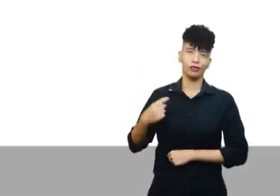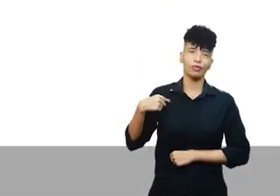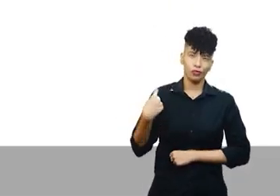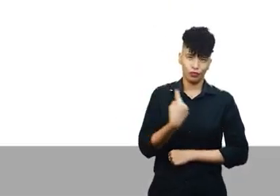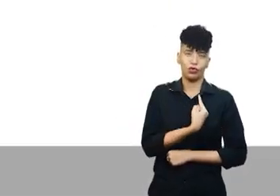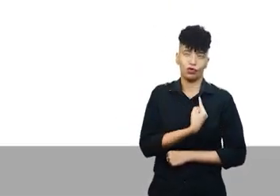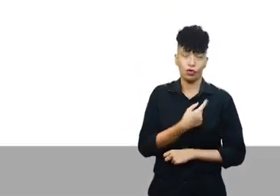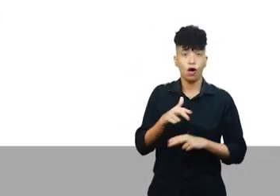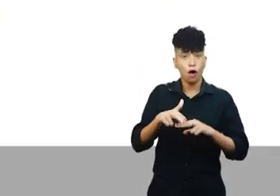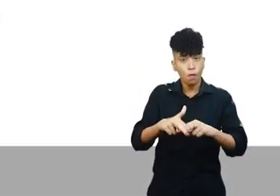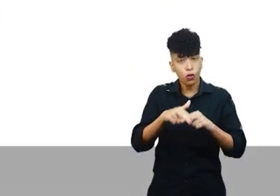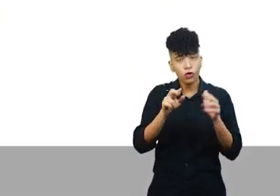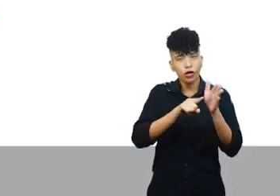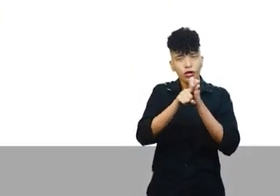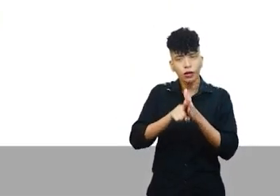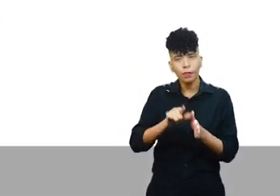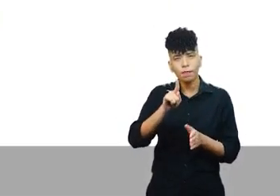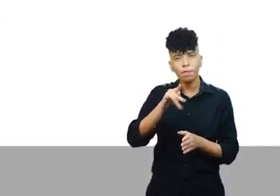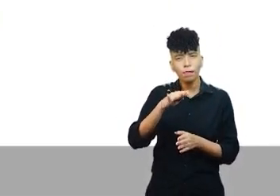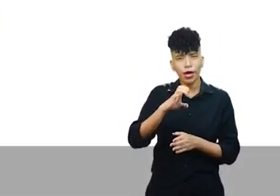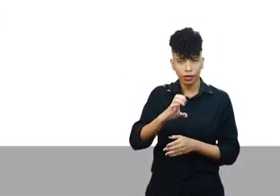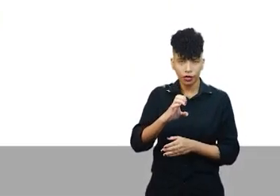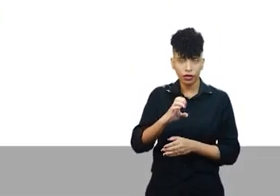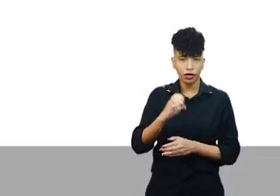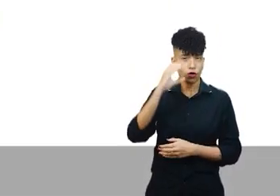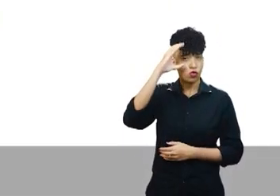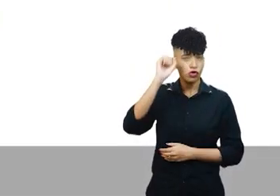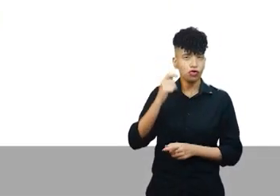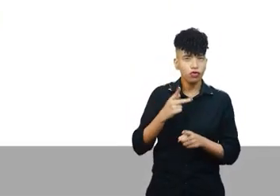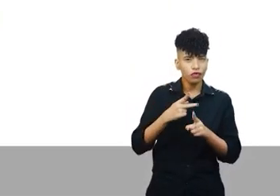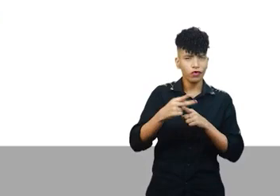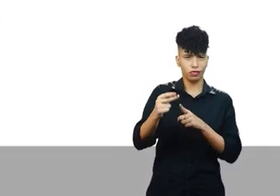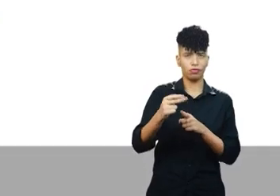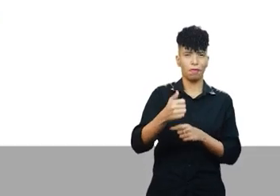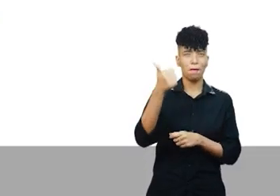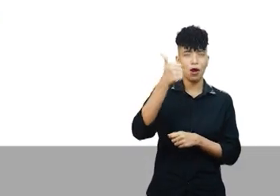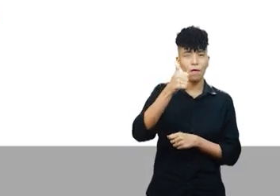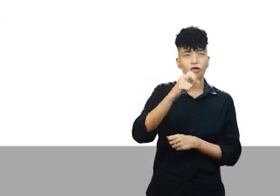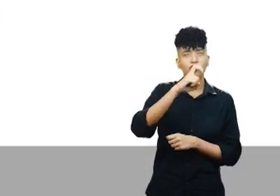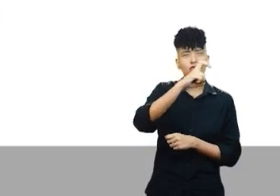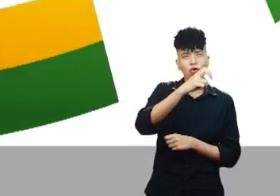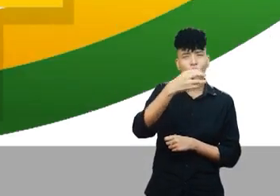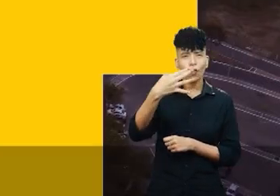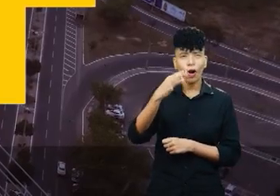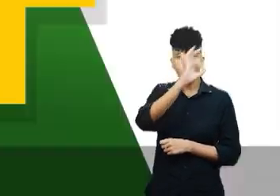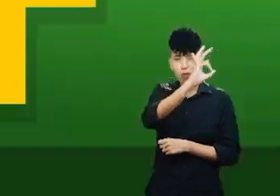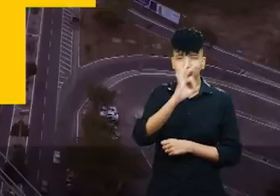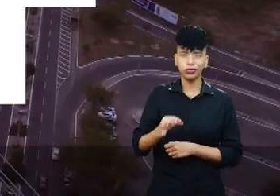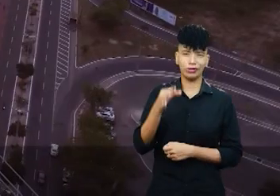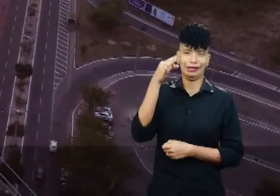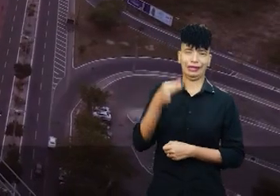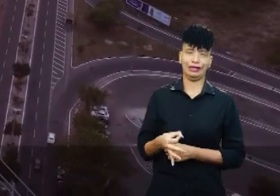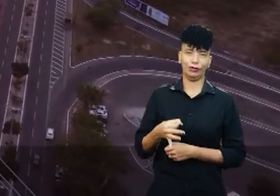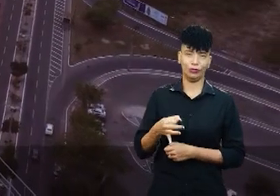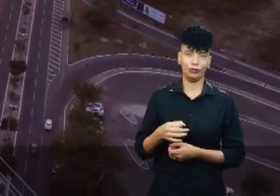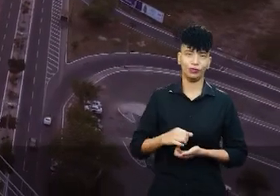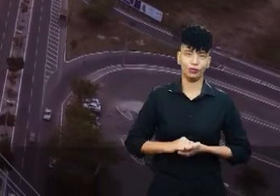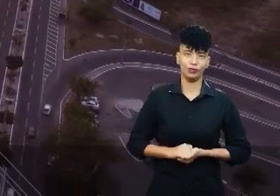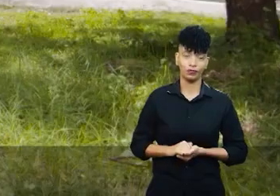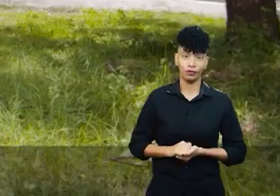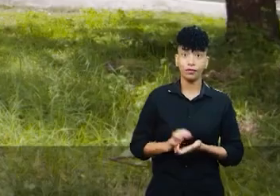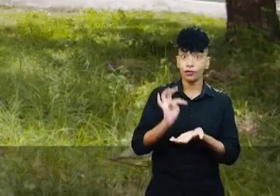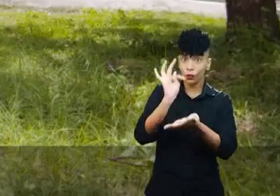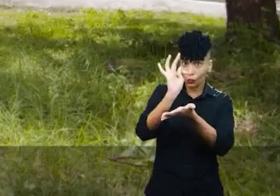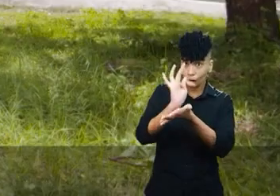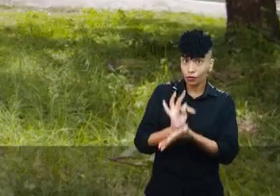pesquisa IPEC confirma. Silvio vence no primeiro turno com 54% dos votos válidos. O teresinense se